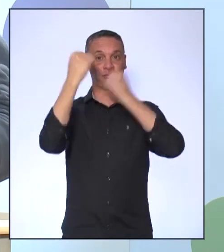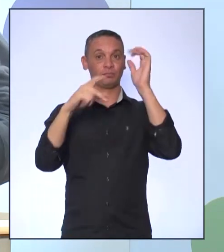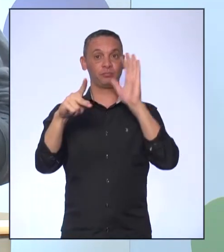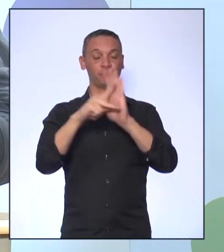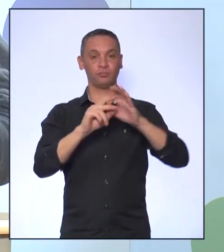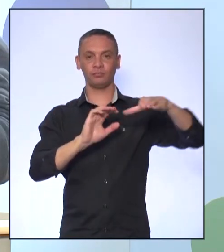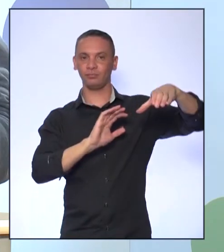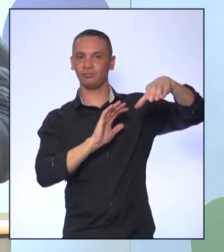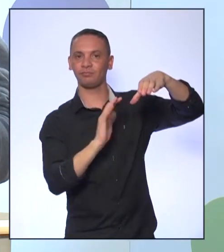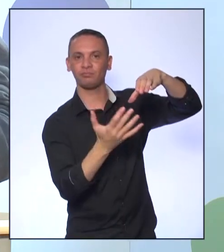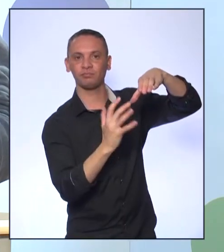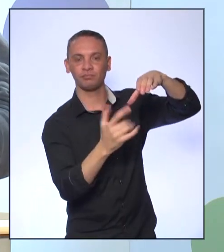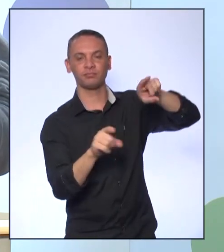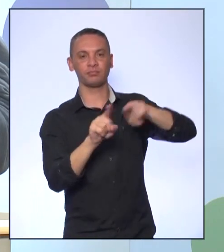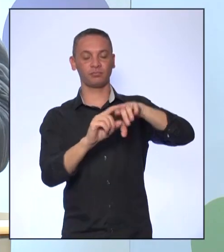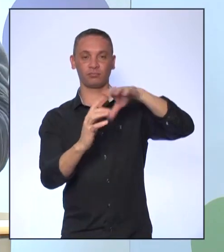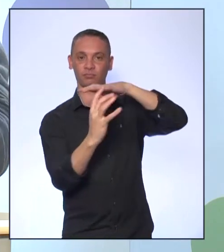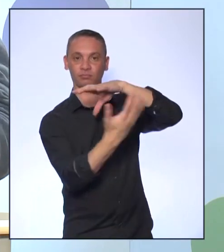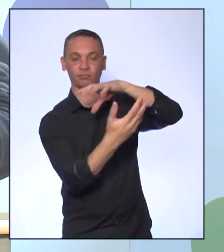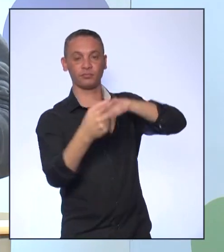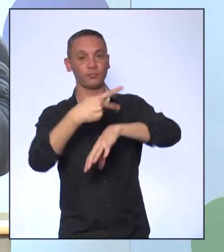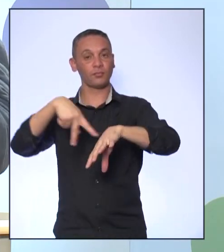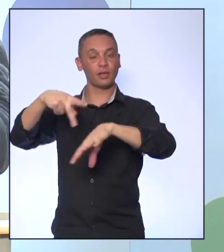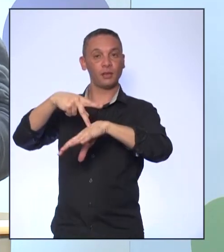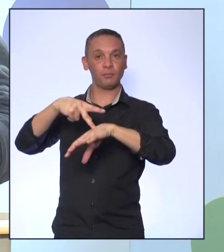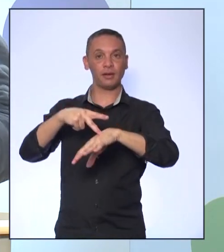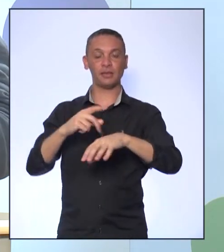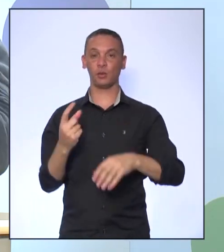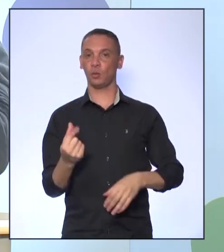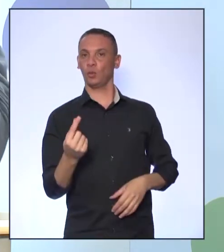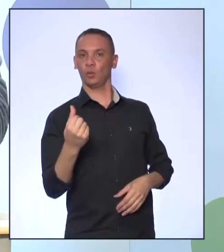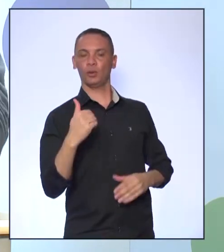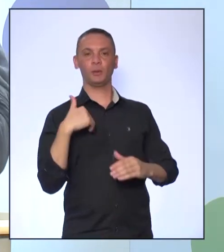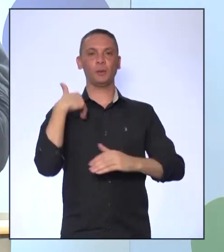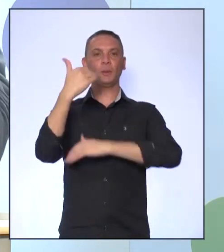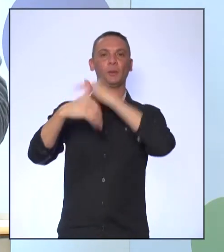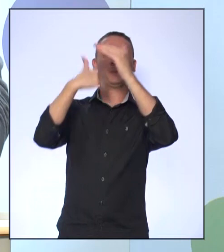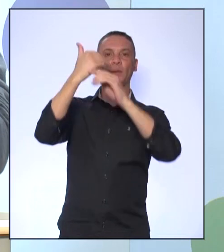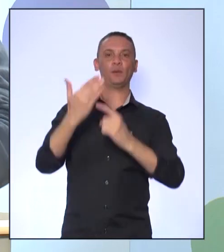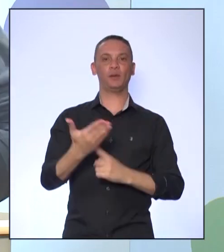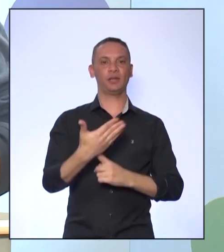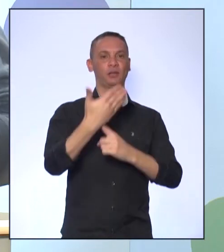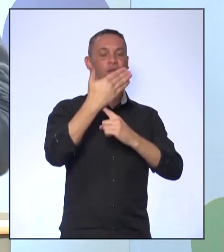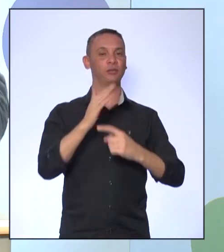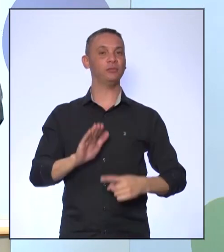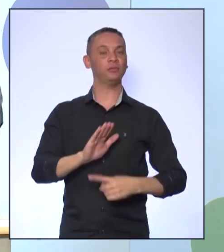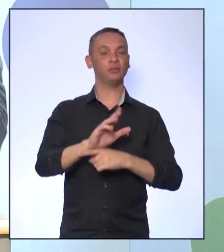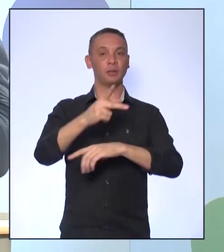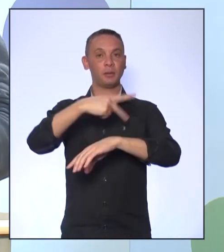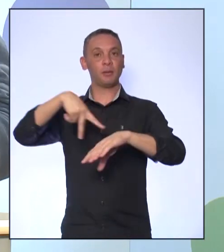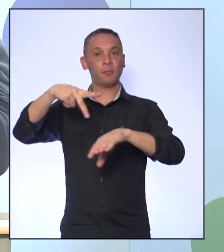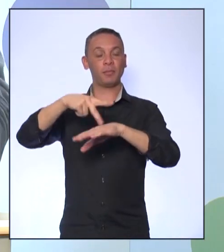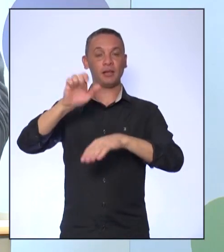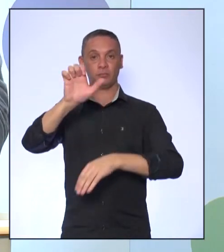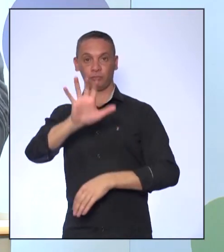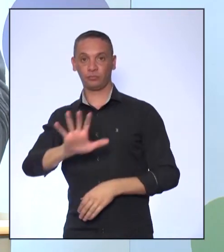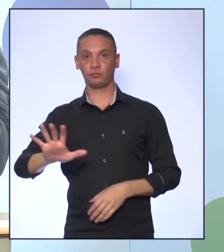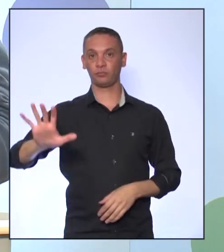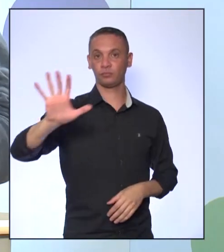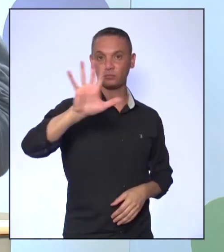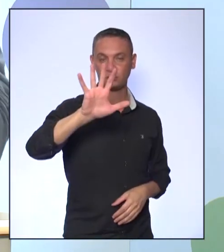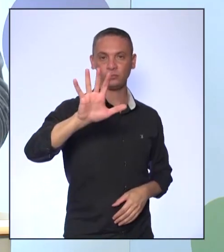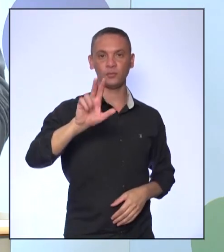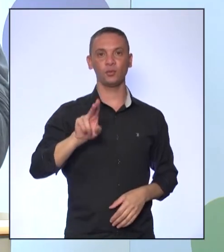Ocidente e dos países capitalistas, né, com evoluções tecnológicas, fizeram com que os países do leste europeu, principalmente a União